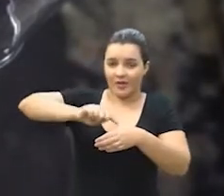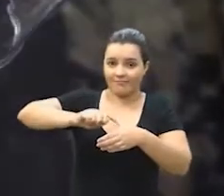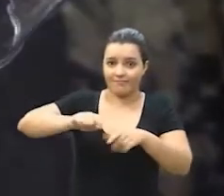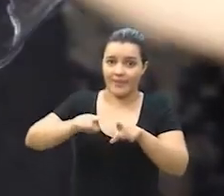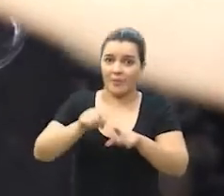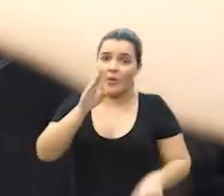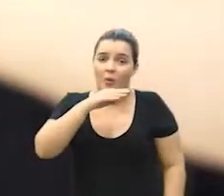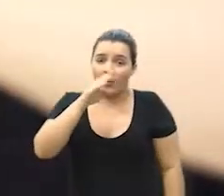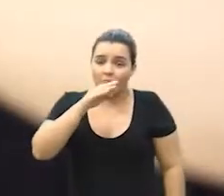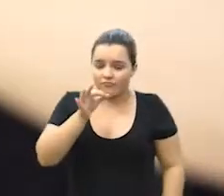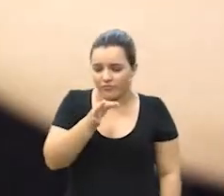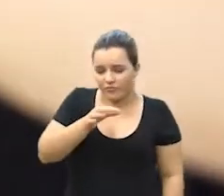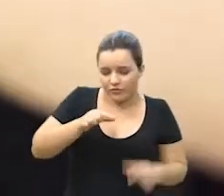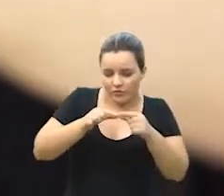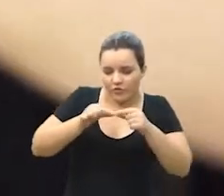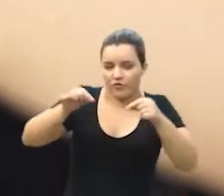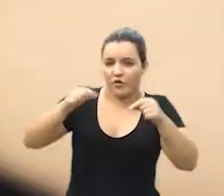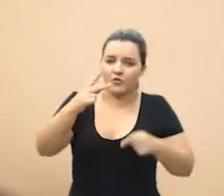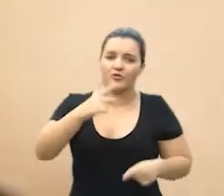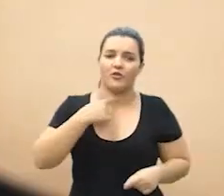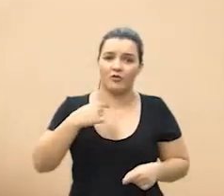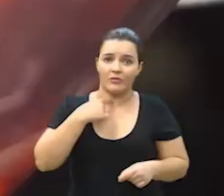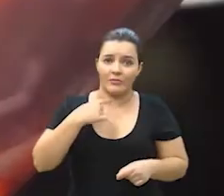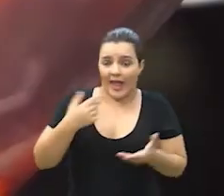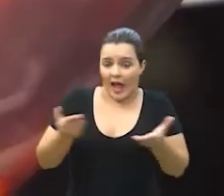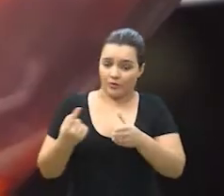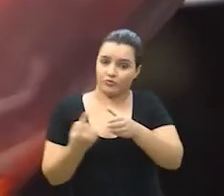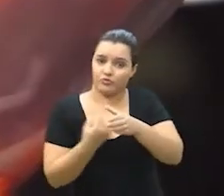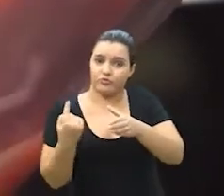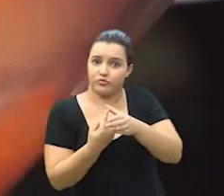e a hortelã. E aí você vai bater tudo.